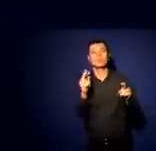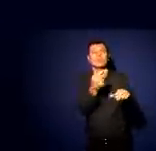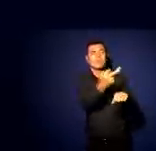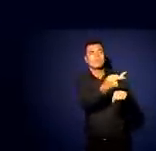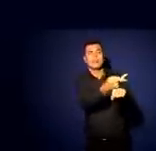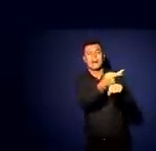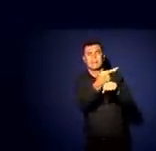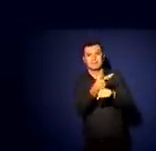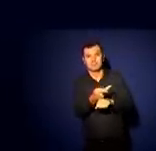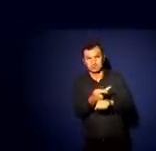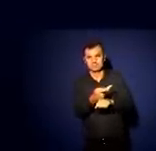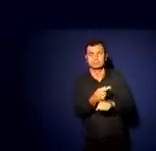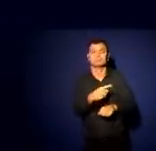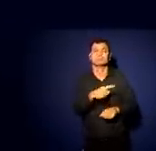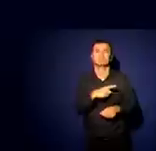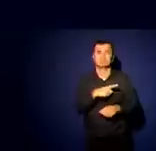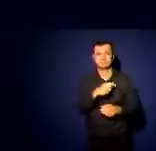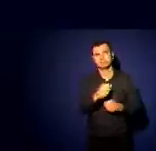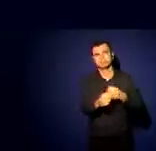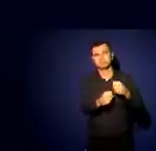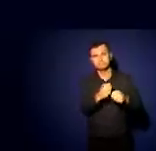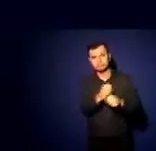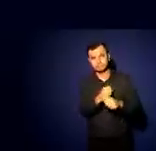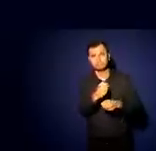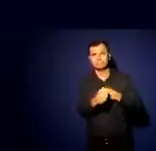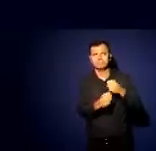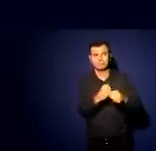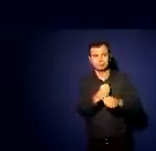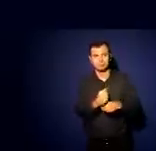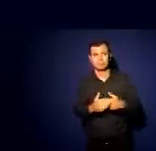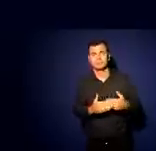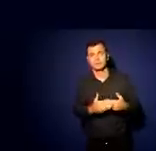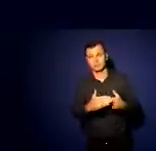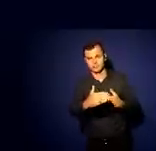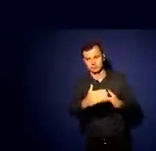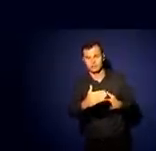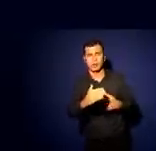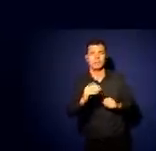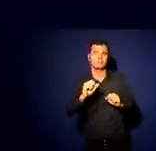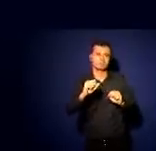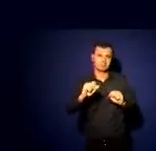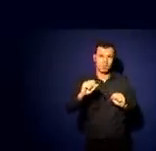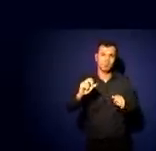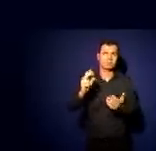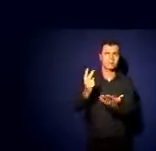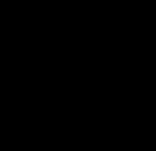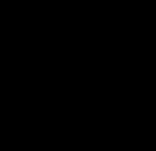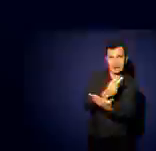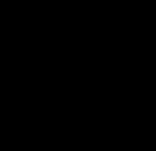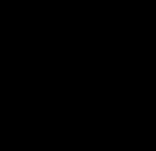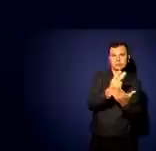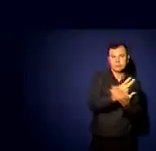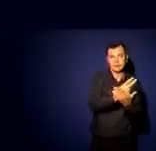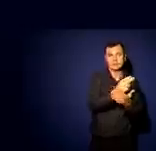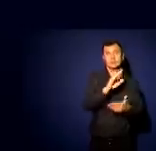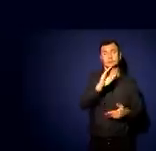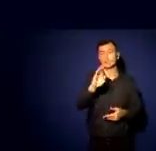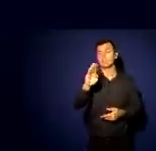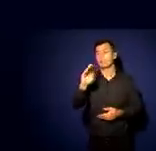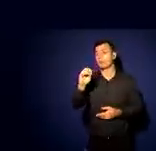as revisões de anos a gente percebe que vamos ter espaço para acontecerem mas dado que